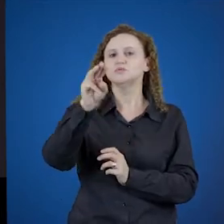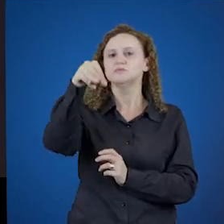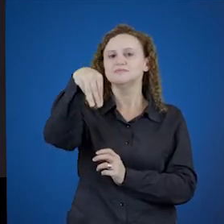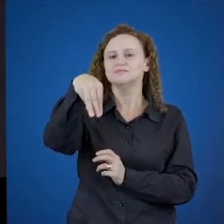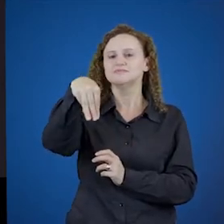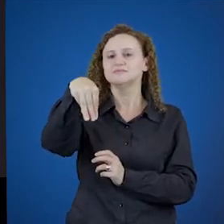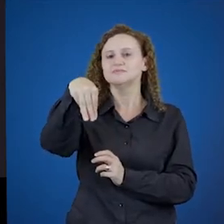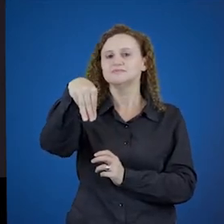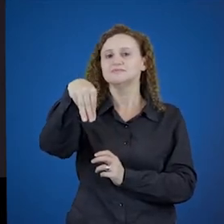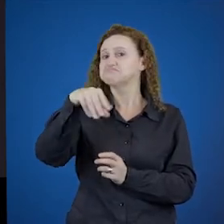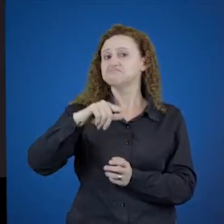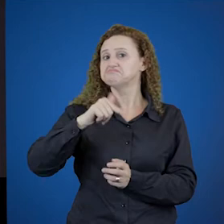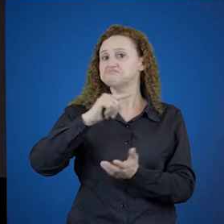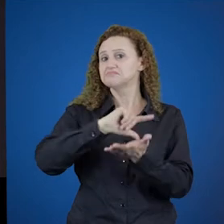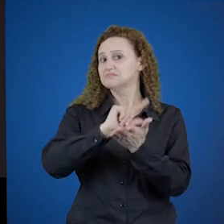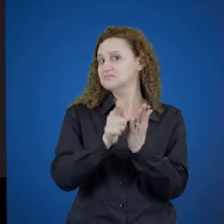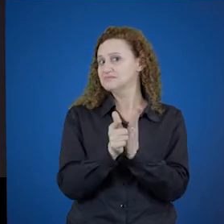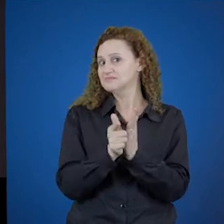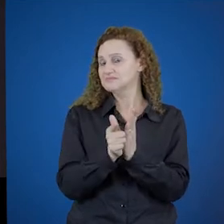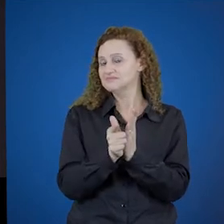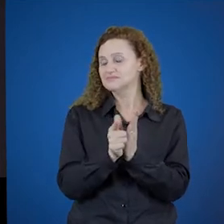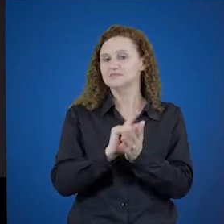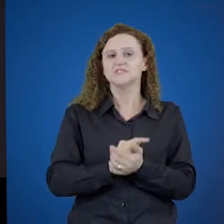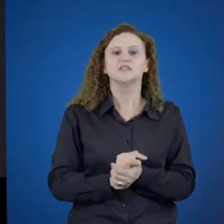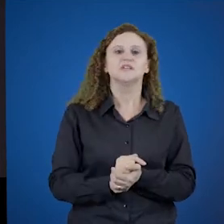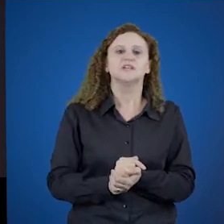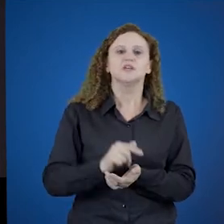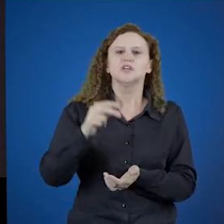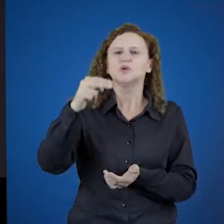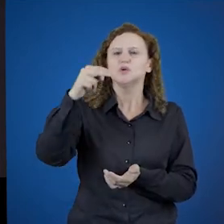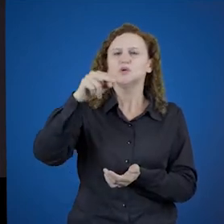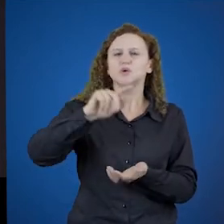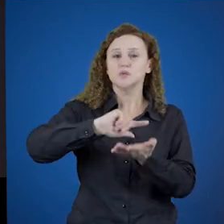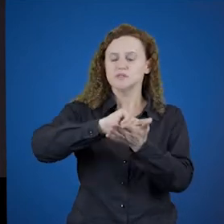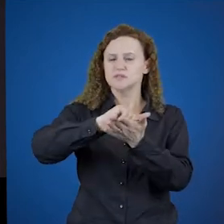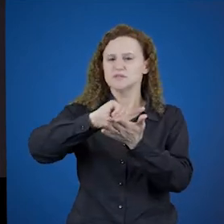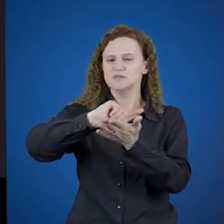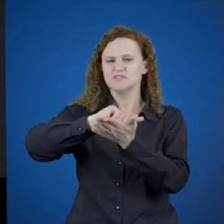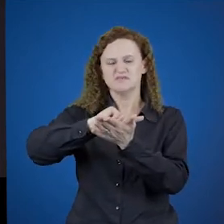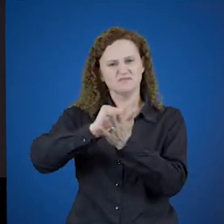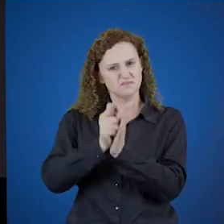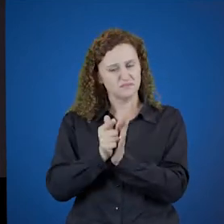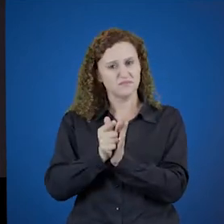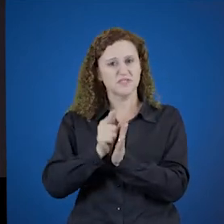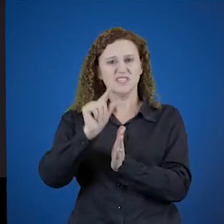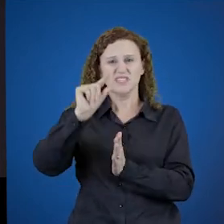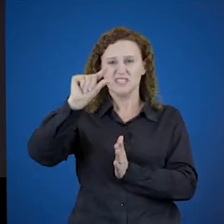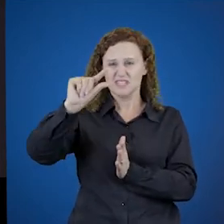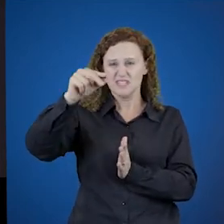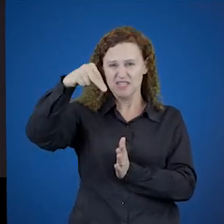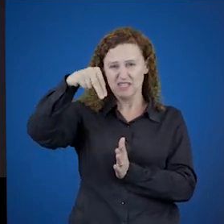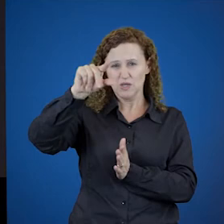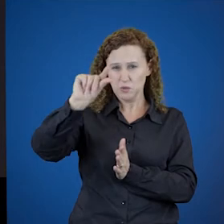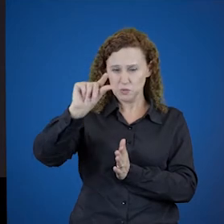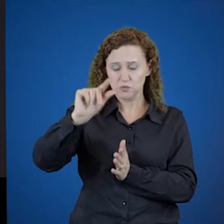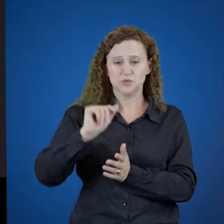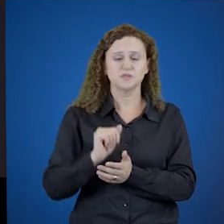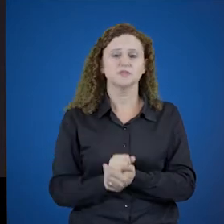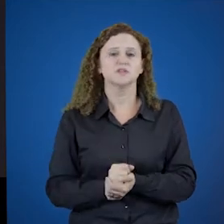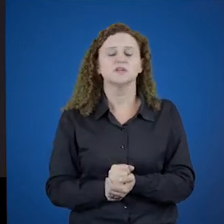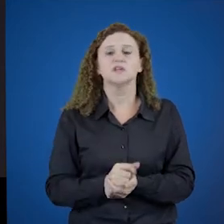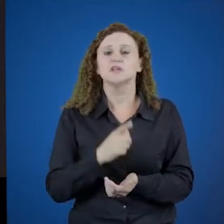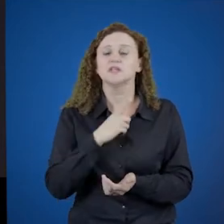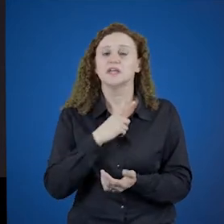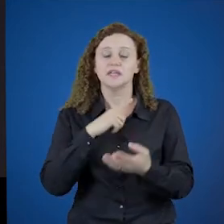neutra a e os neutros seguem fielmente a segunda declinação com exceção de três